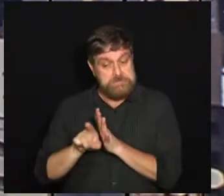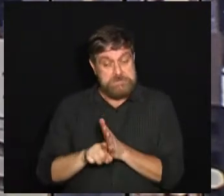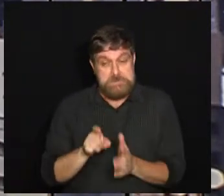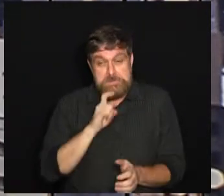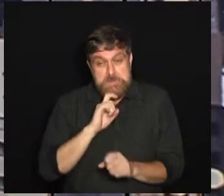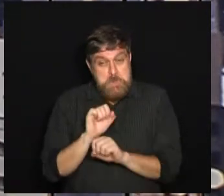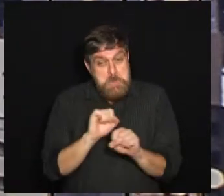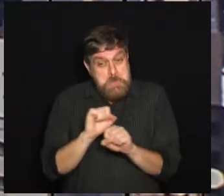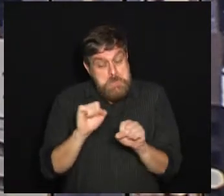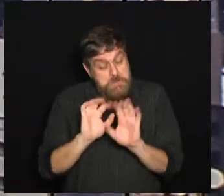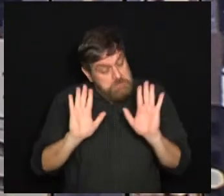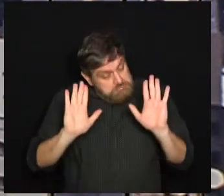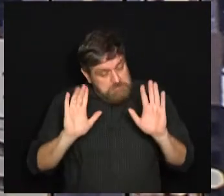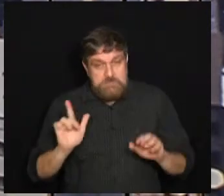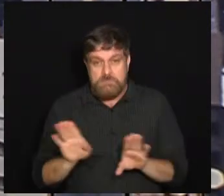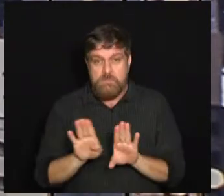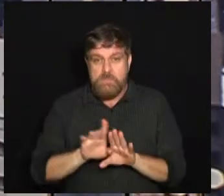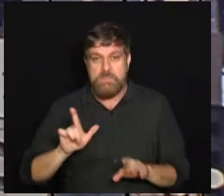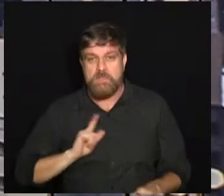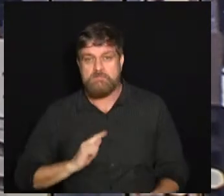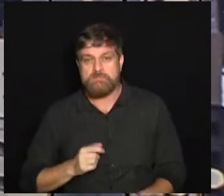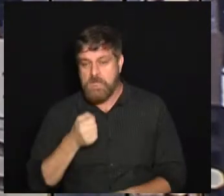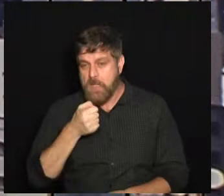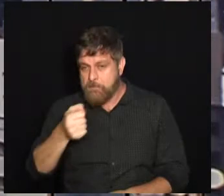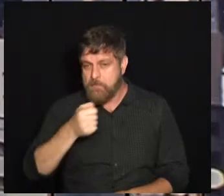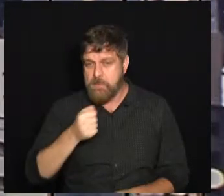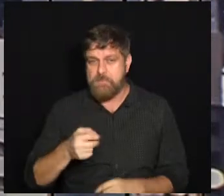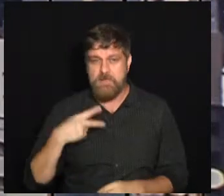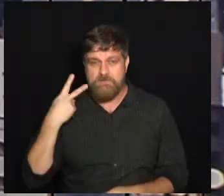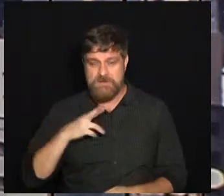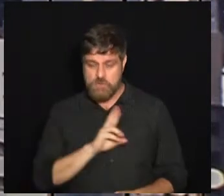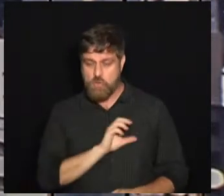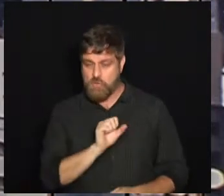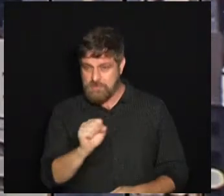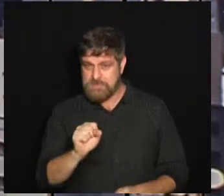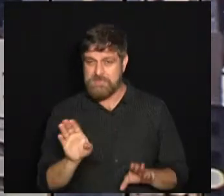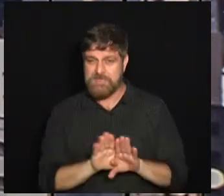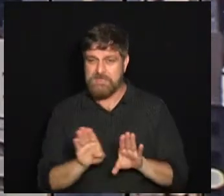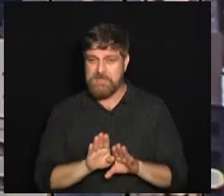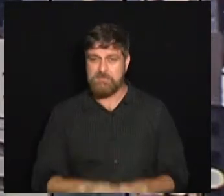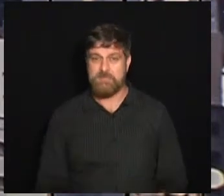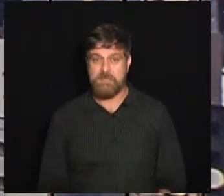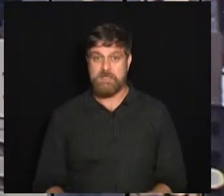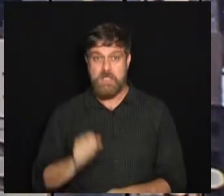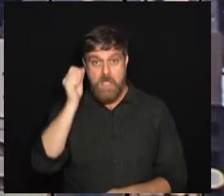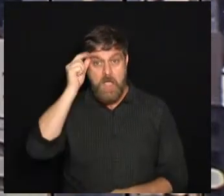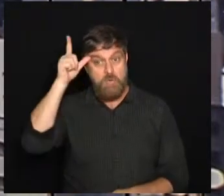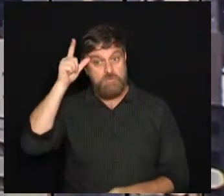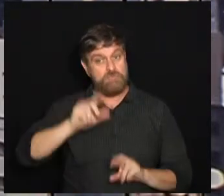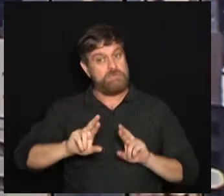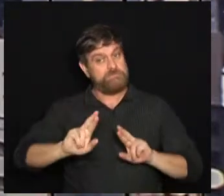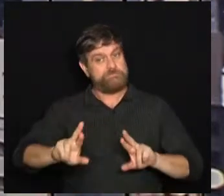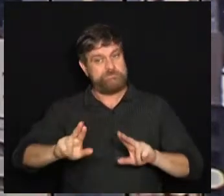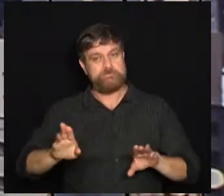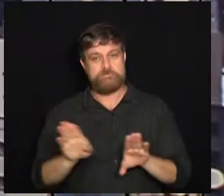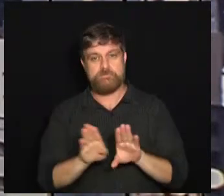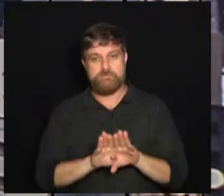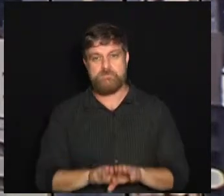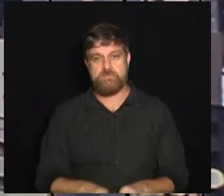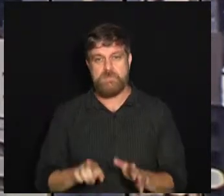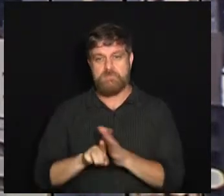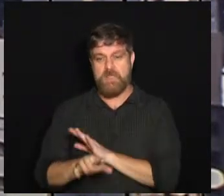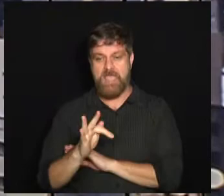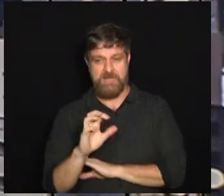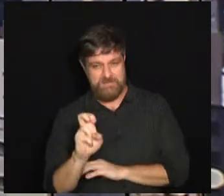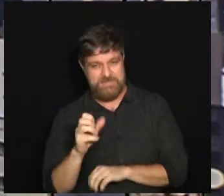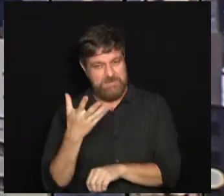fria chegando? Tem reportagem com o vereador Luiz Rossini, uma agenda cultural diferente e o quadro F5.